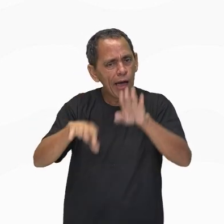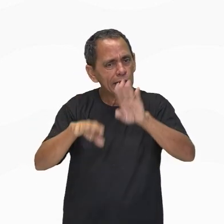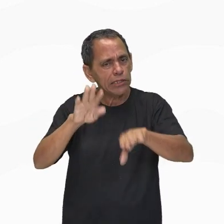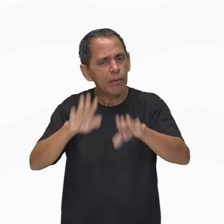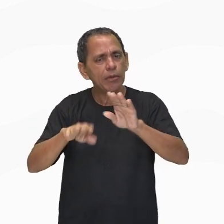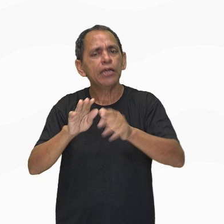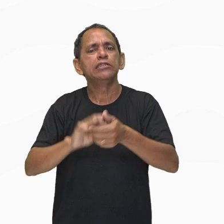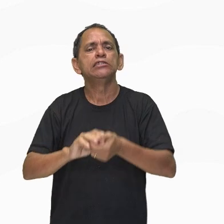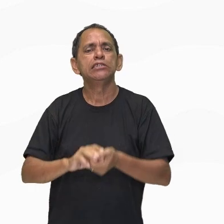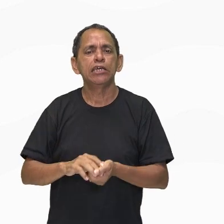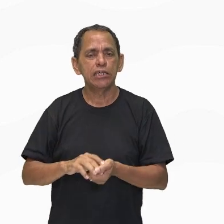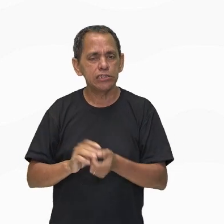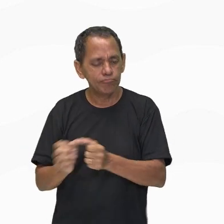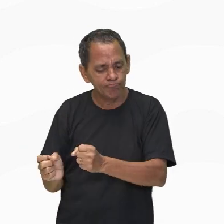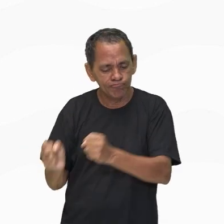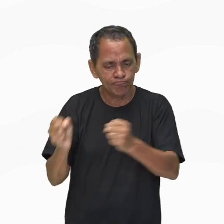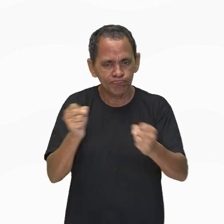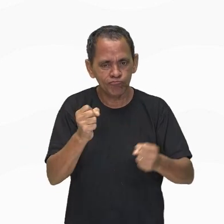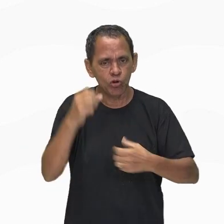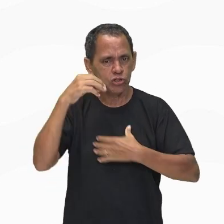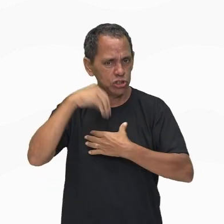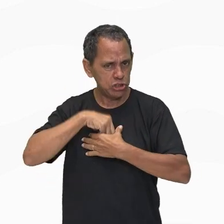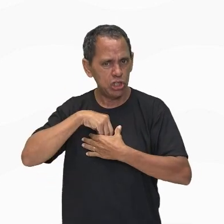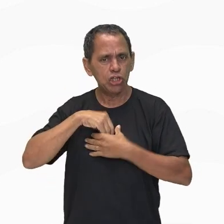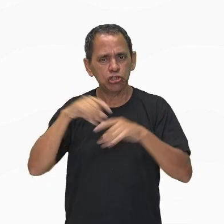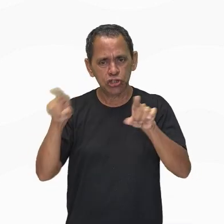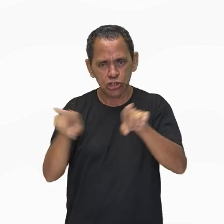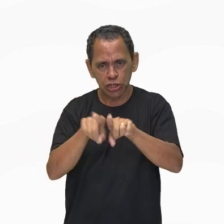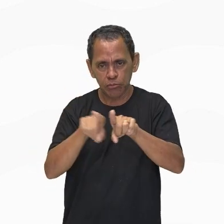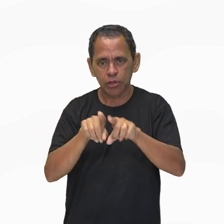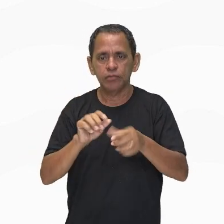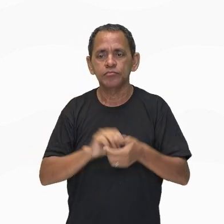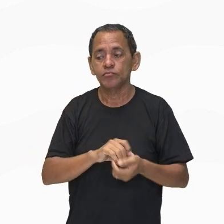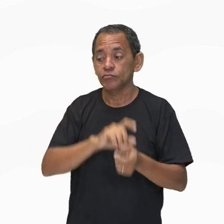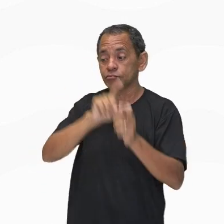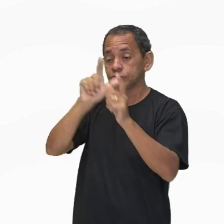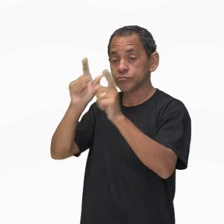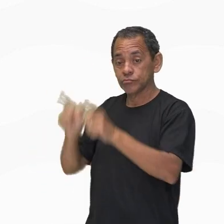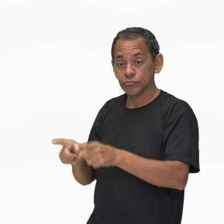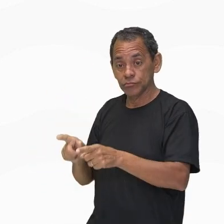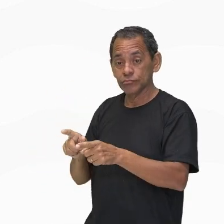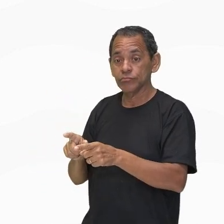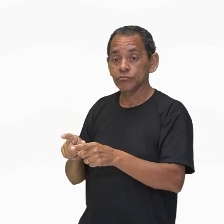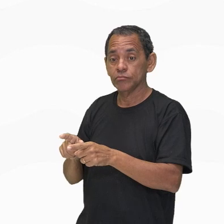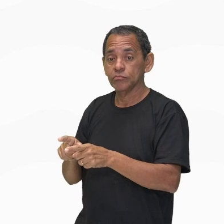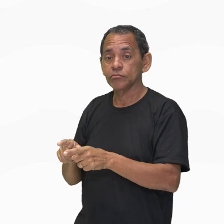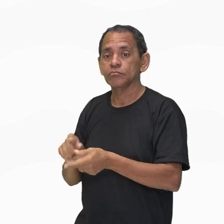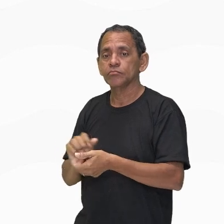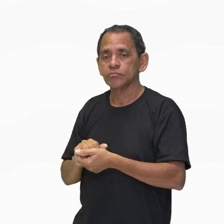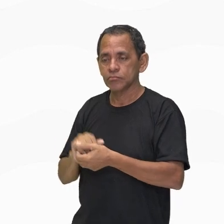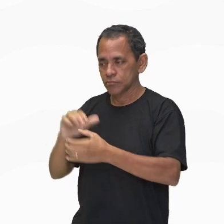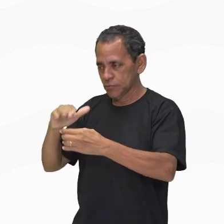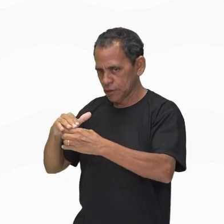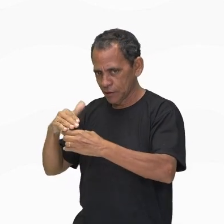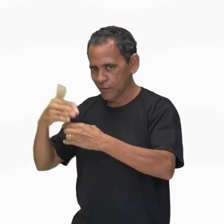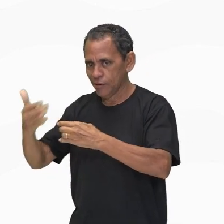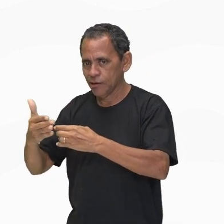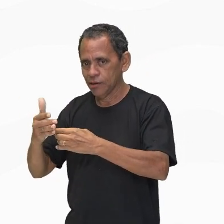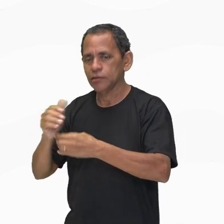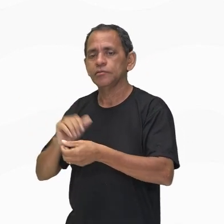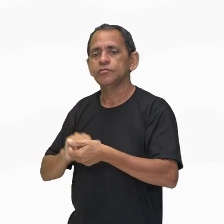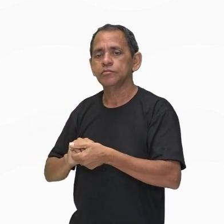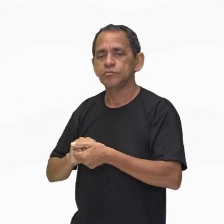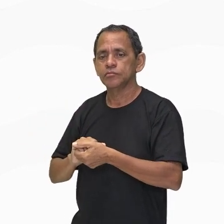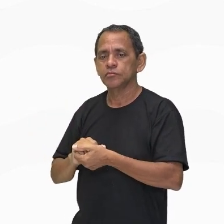e etc. Tá? Então, são coisas mais subjetivas. Agora, a motivação extrínseca, aí já ela é